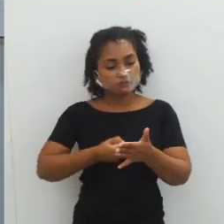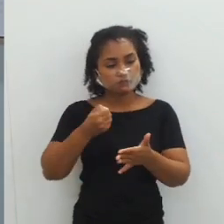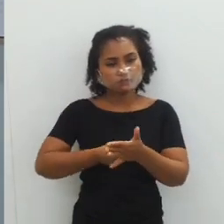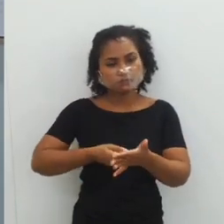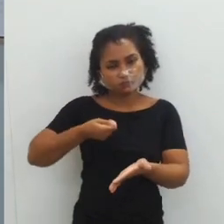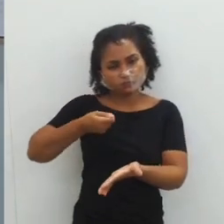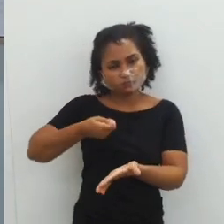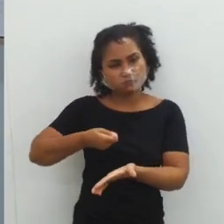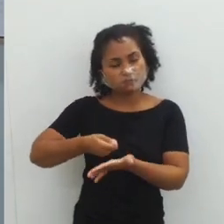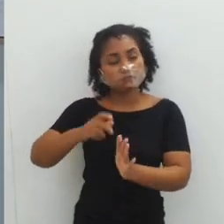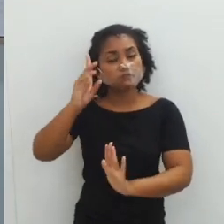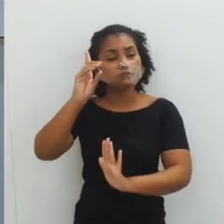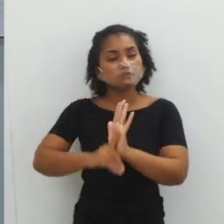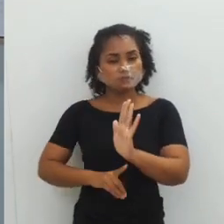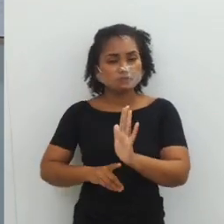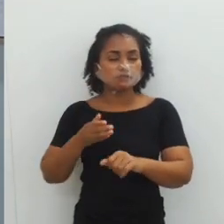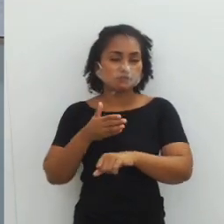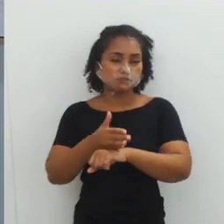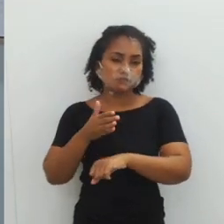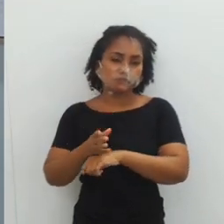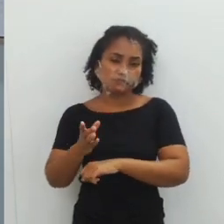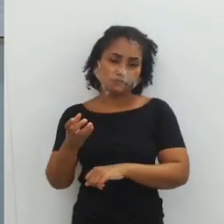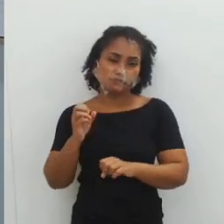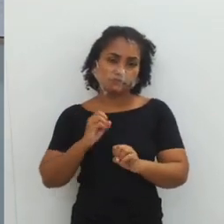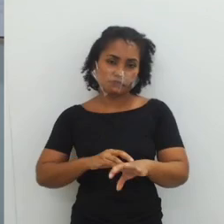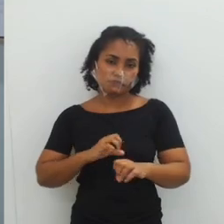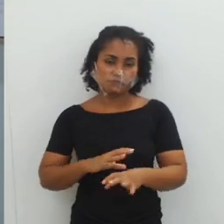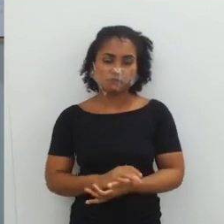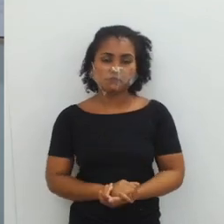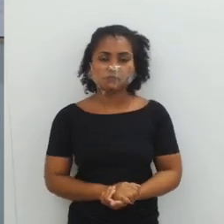porque é nosso direito o acesso à educação.